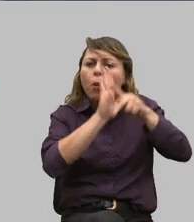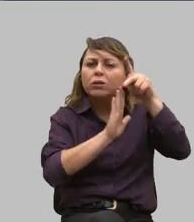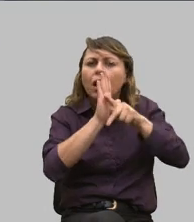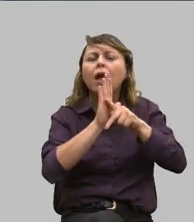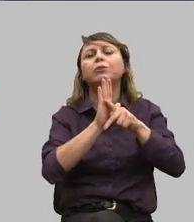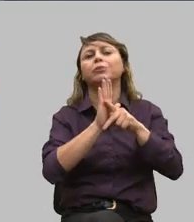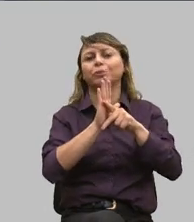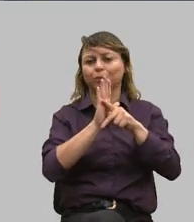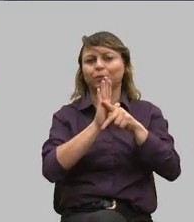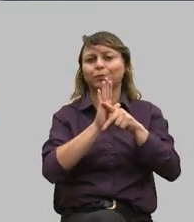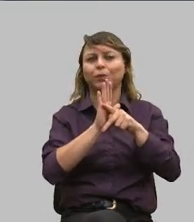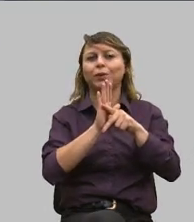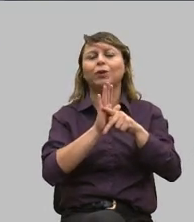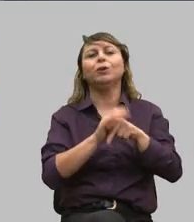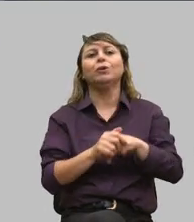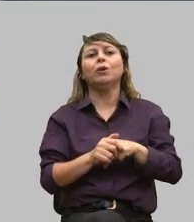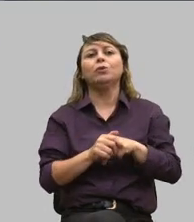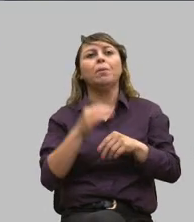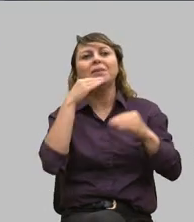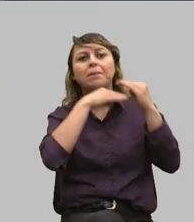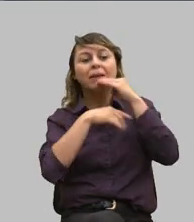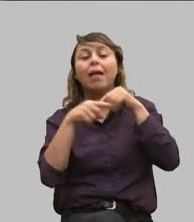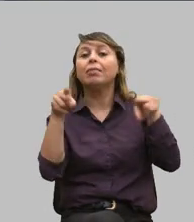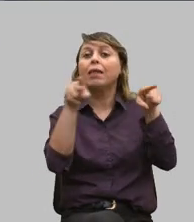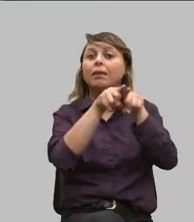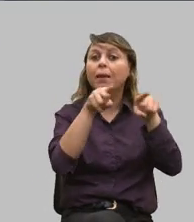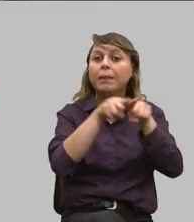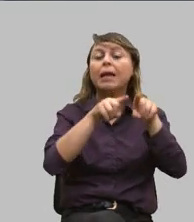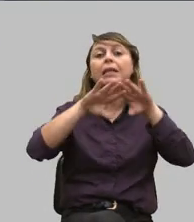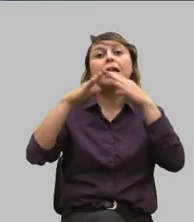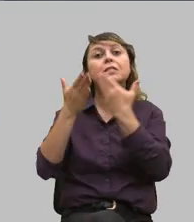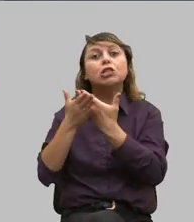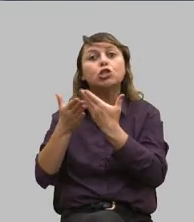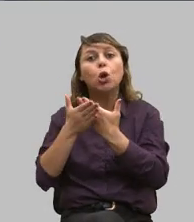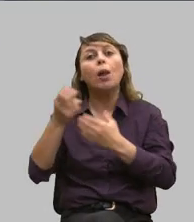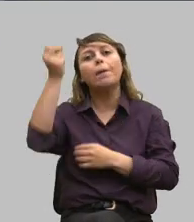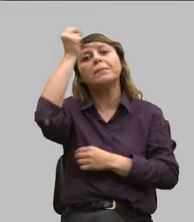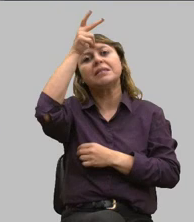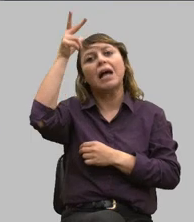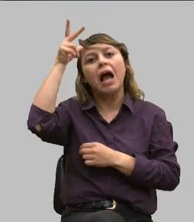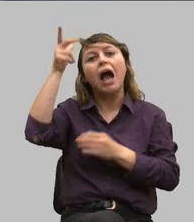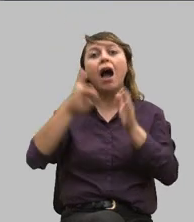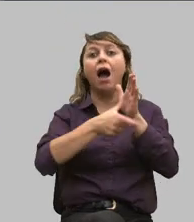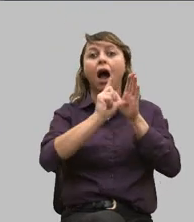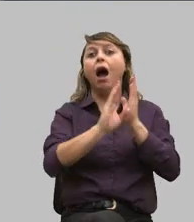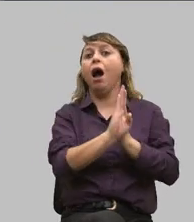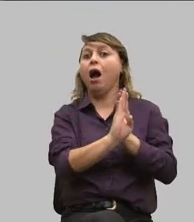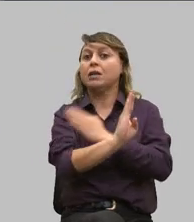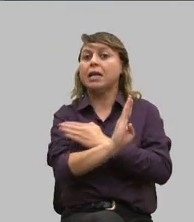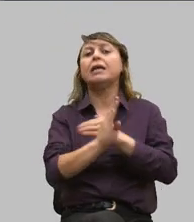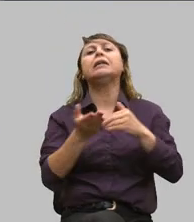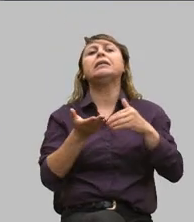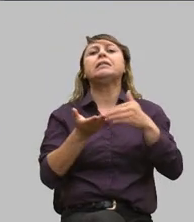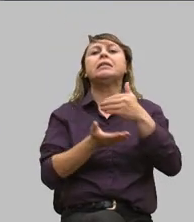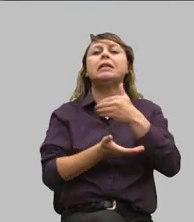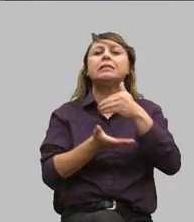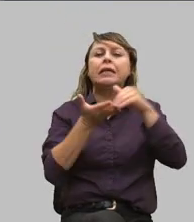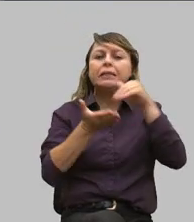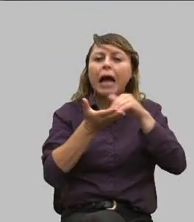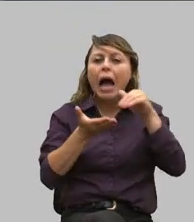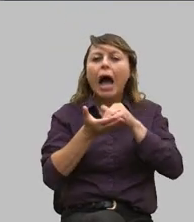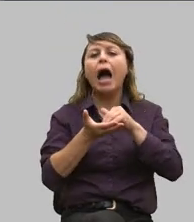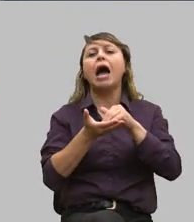eh vocês estão colocando também paraas escolas municipais a princípio quando eu vi lá secretário de estado